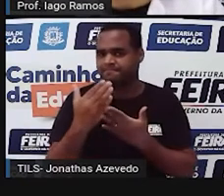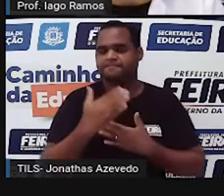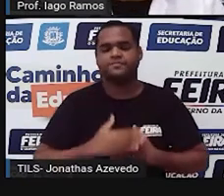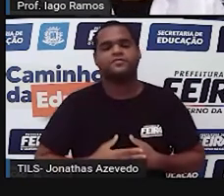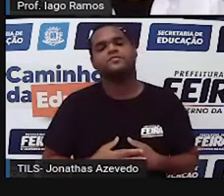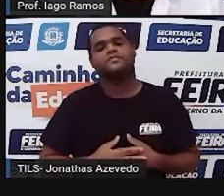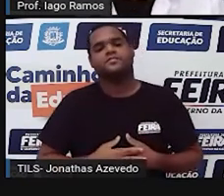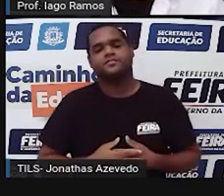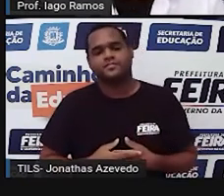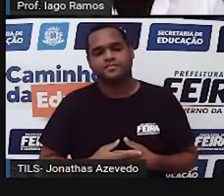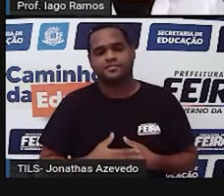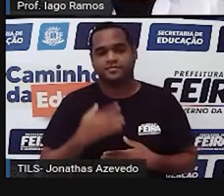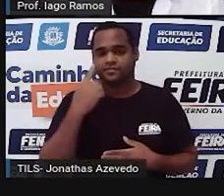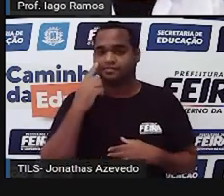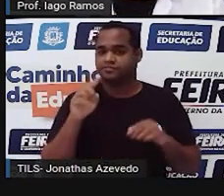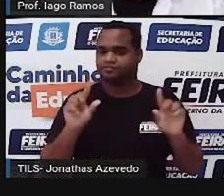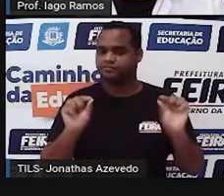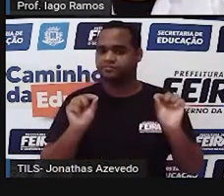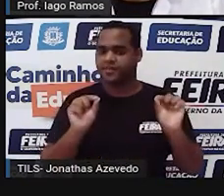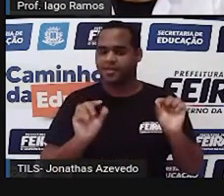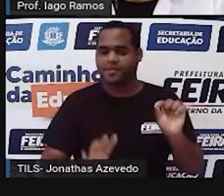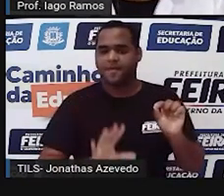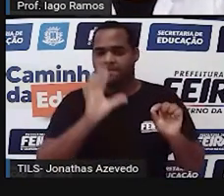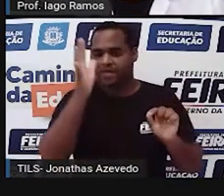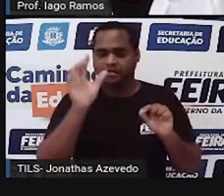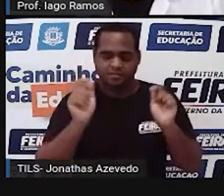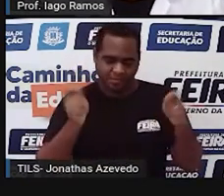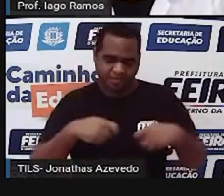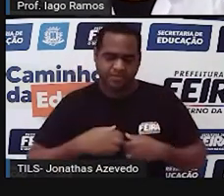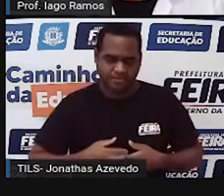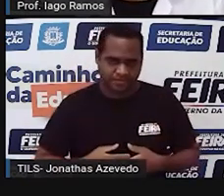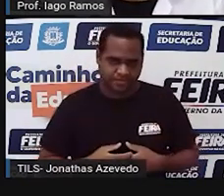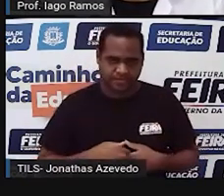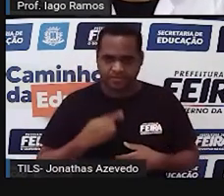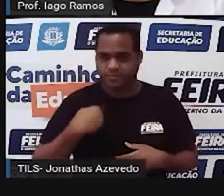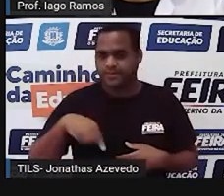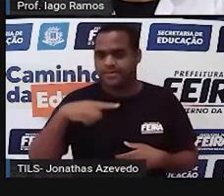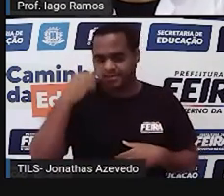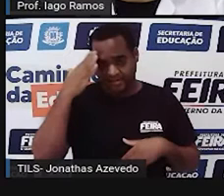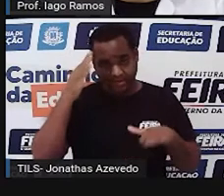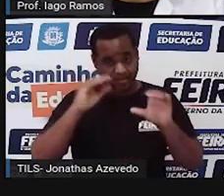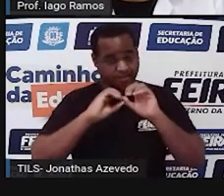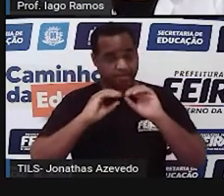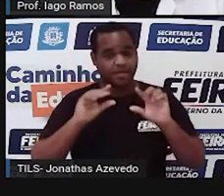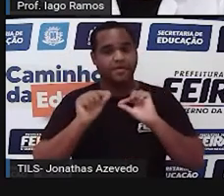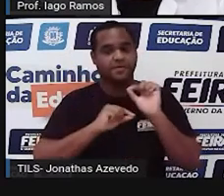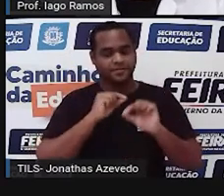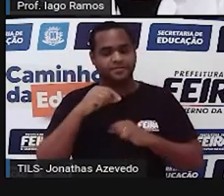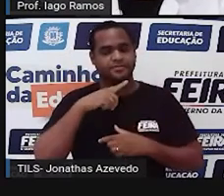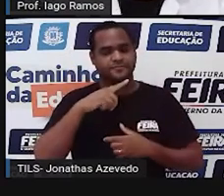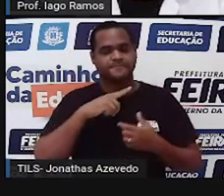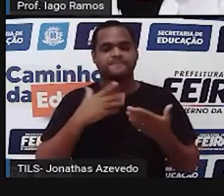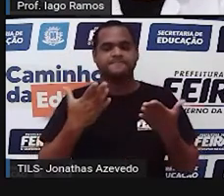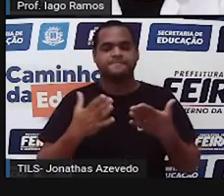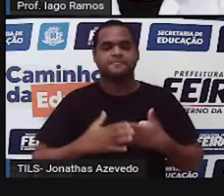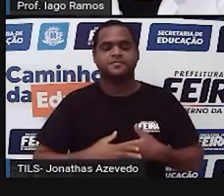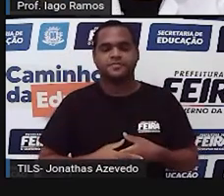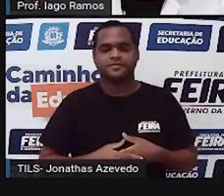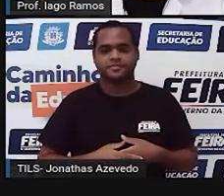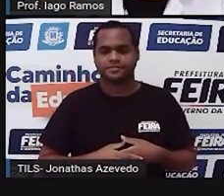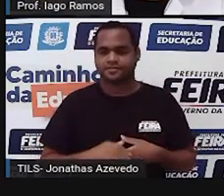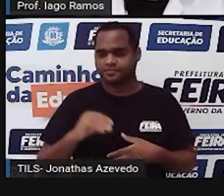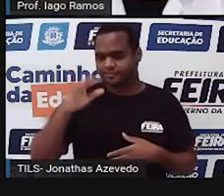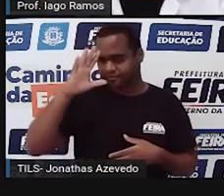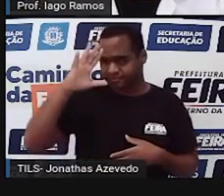só essa é a situação Tá então vamos entender essa situação aqui então vamos imaginar